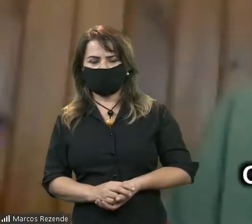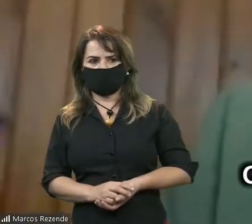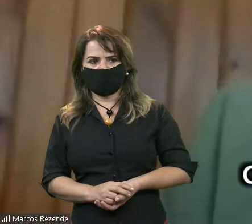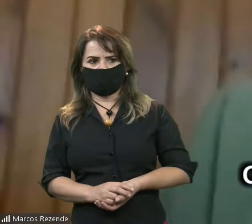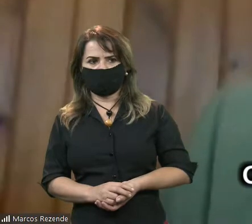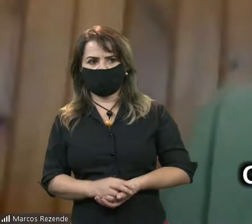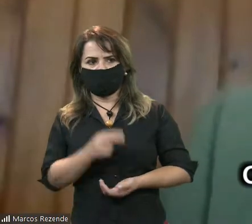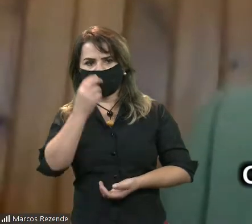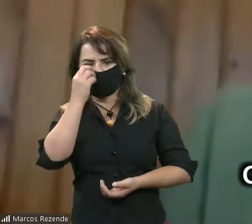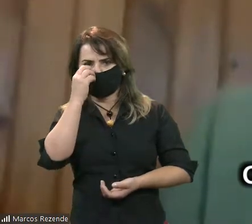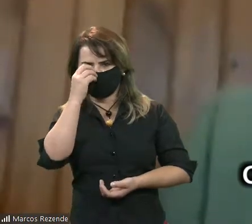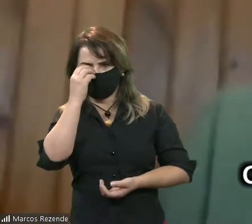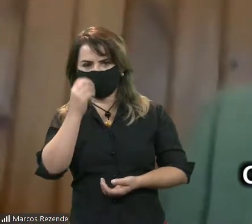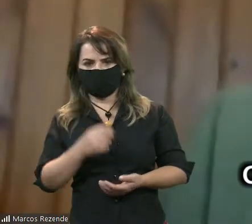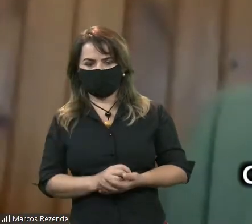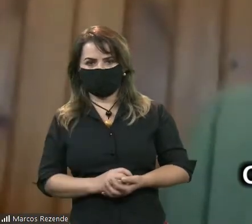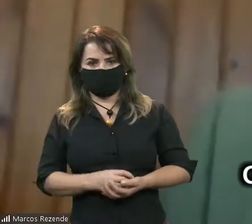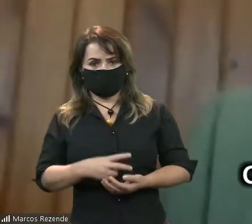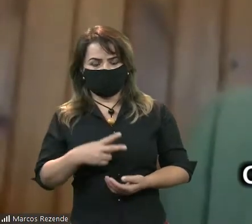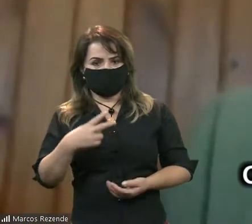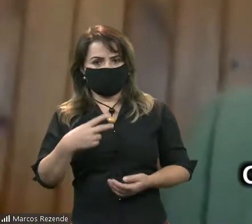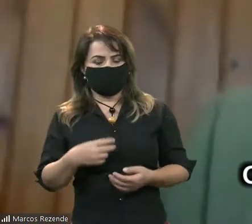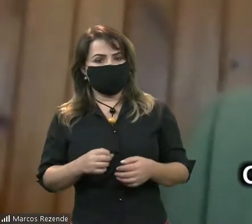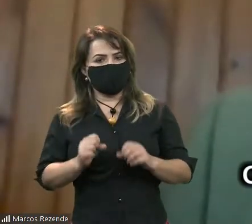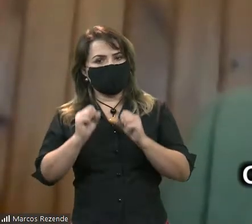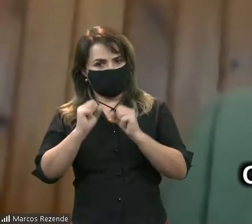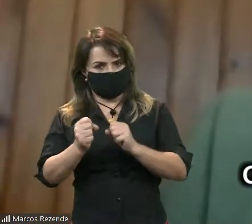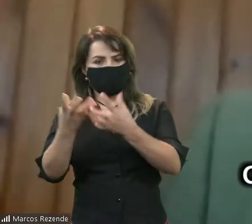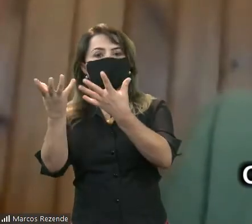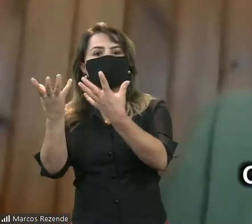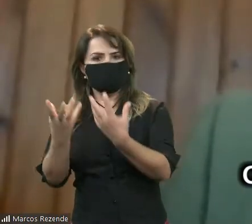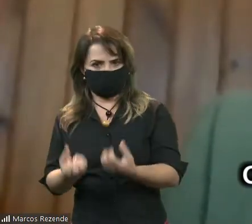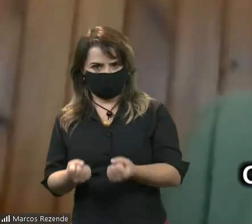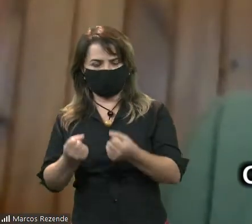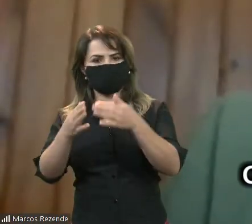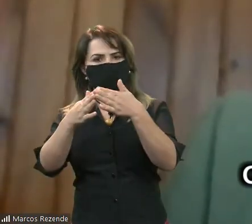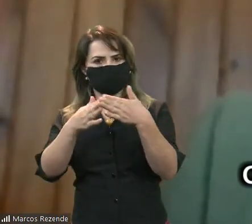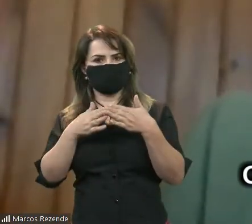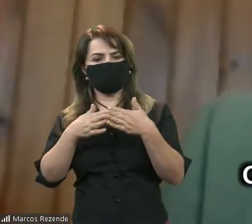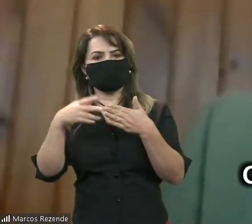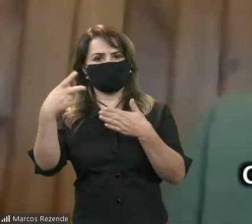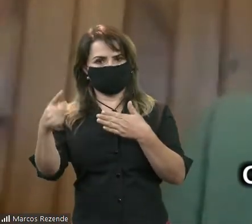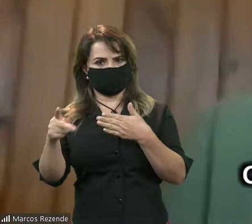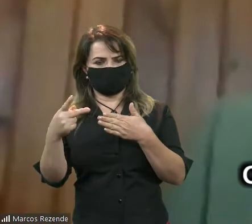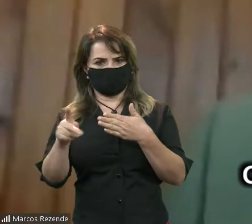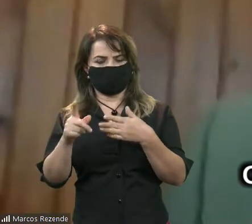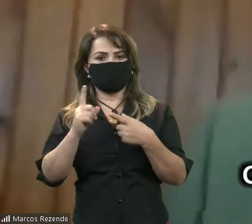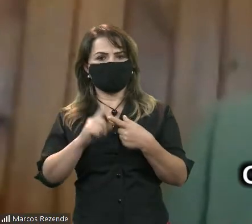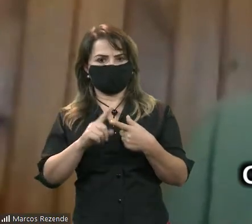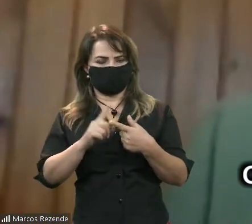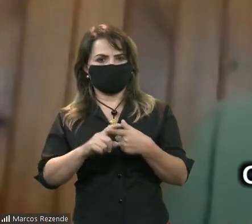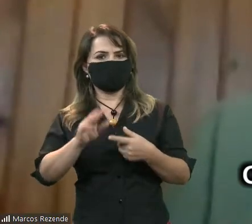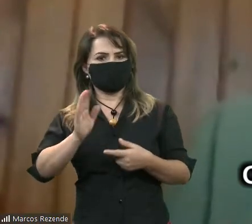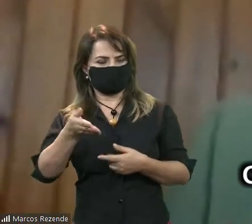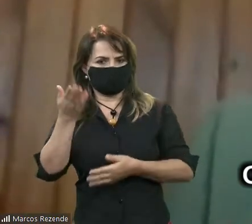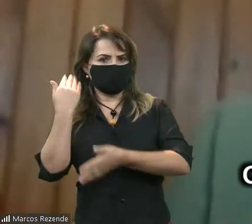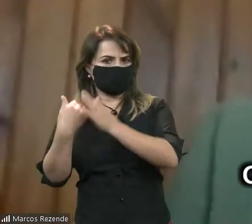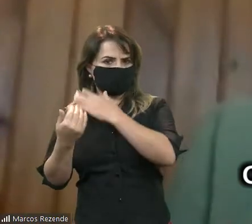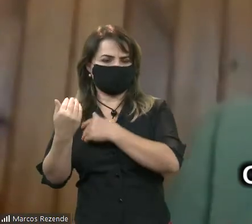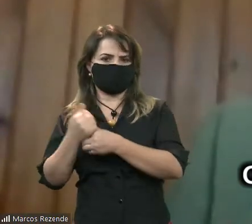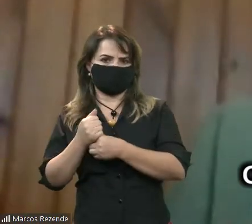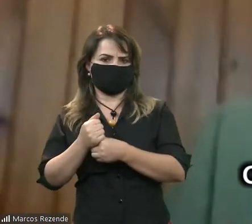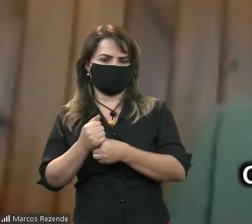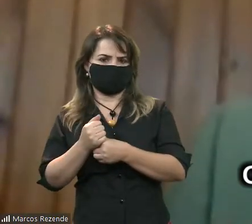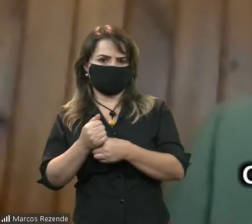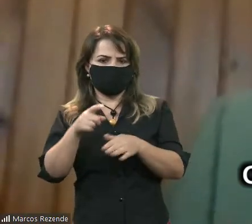O pedido de Vossa Excelência será acatado, até porque, Vossa Excelência, nós já tivemos a oportunidade de fazer